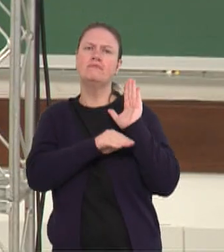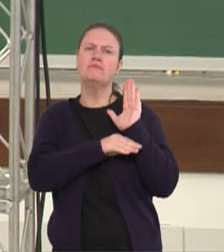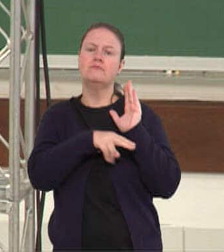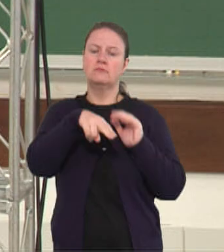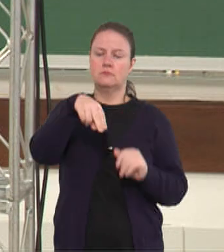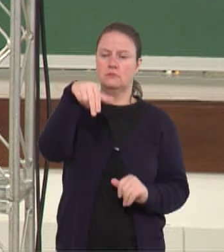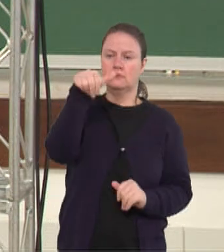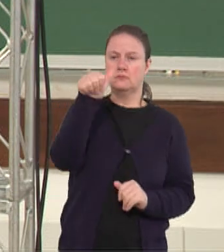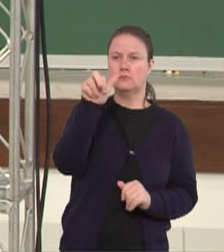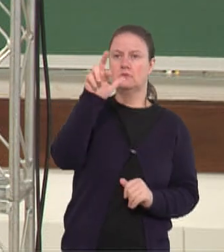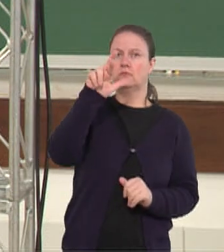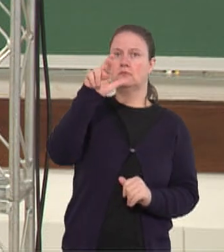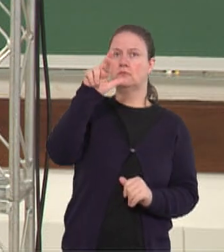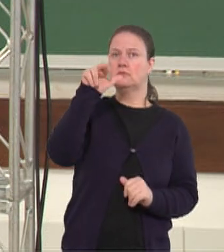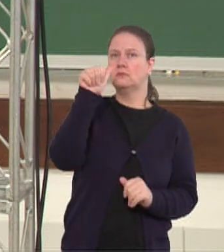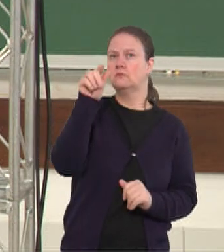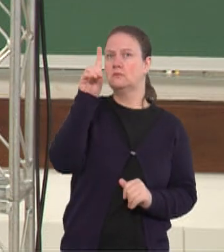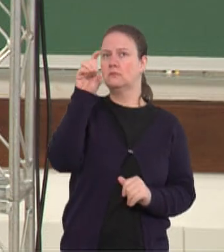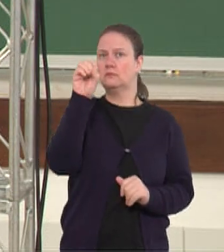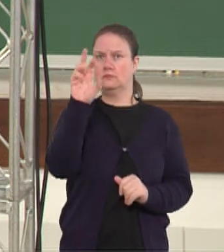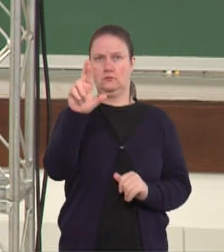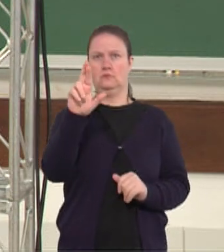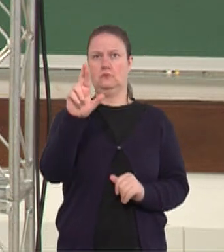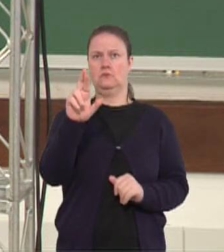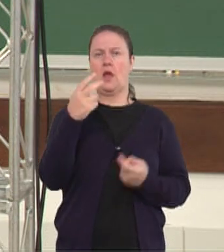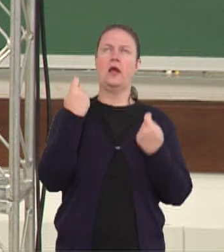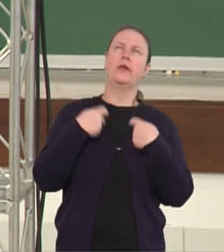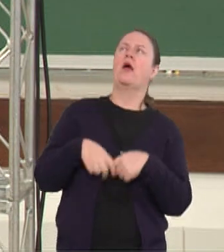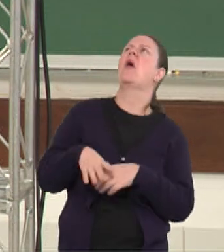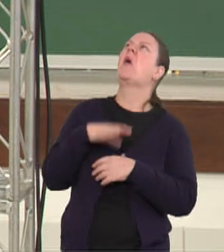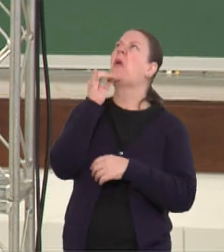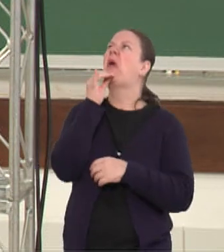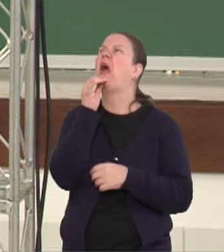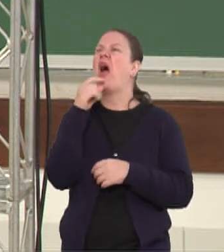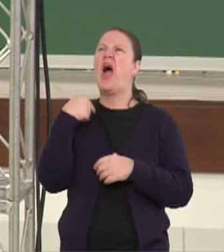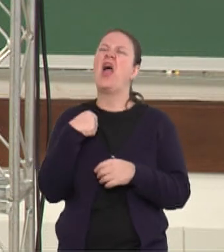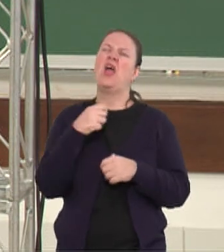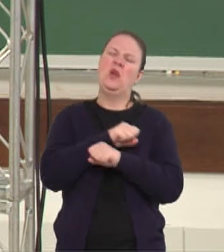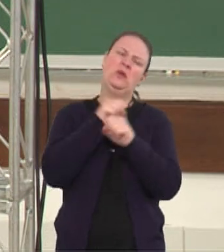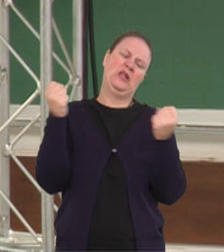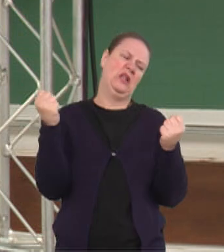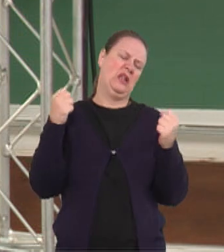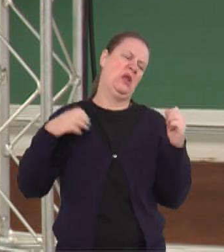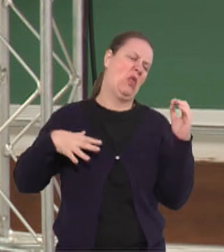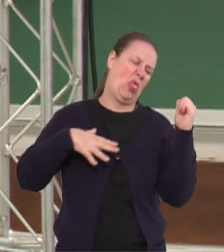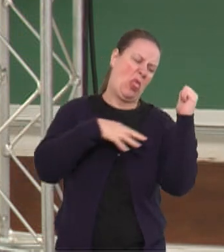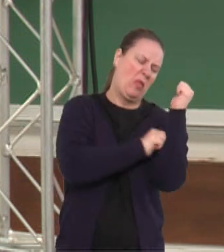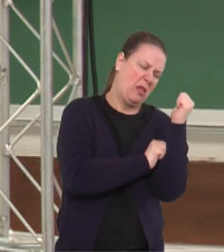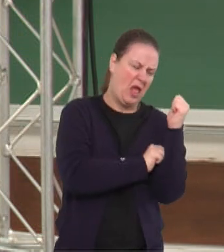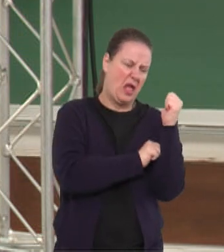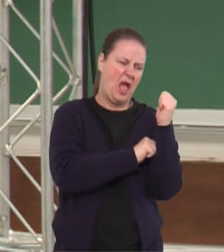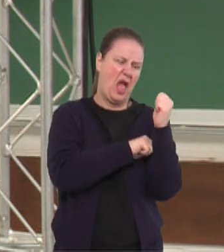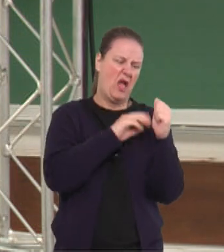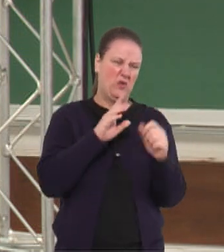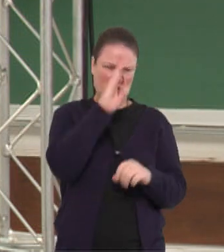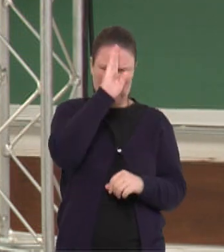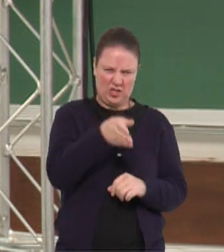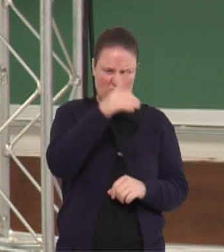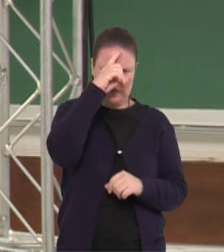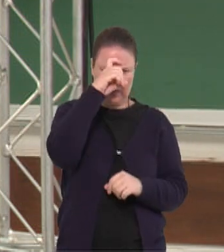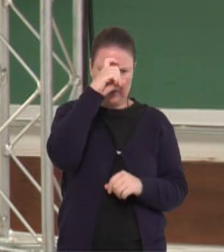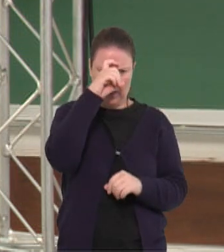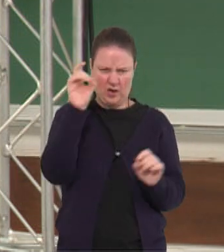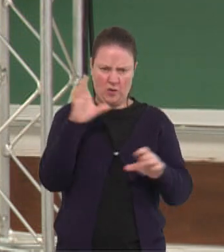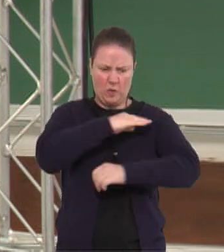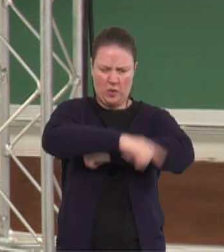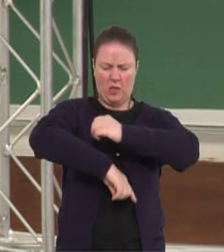uma história, eu levantei cedo, daí bati o carro, daí fui para o hospital, daí engessei o braço, daí agora estou aqui.